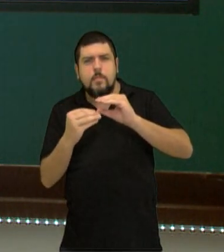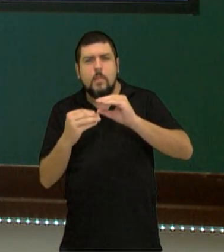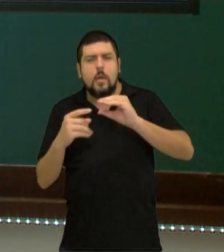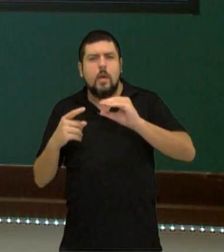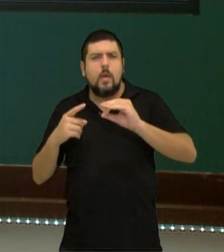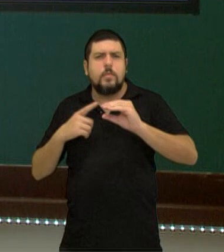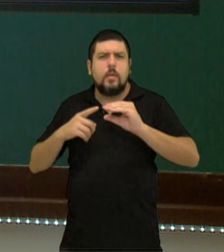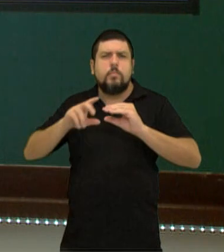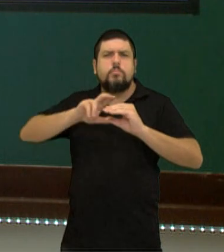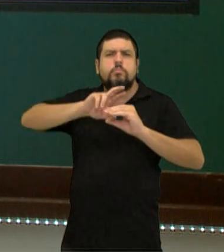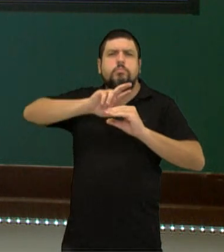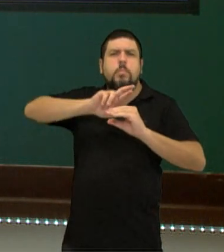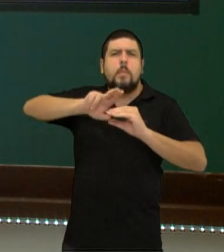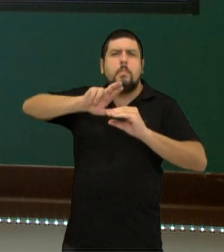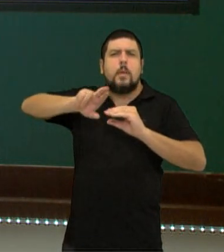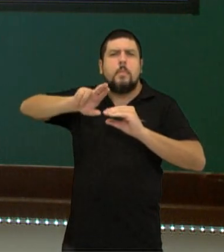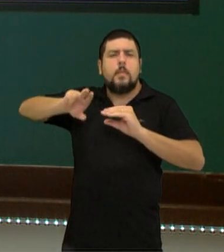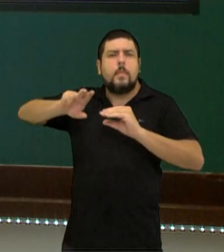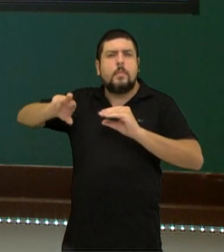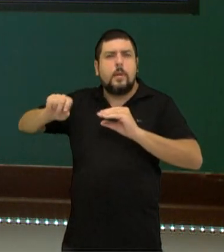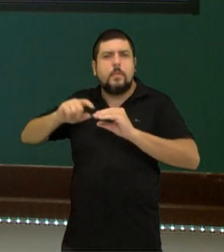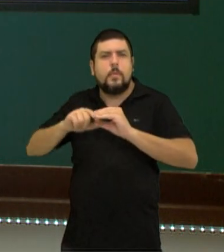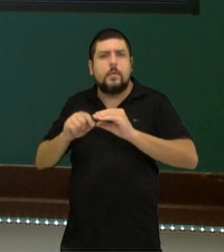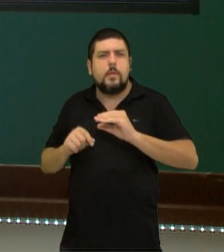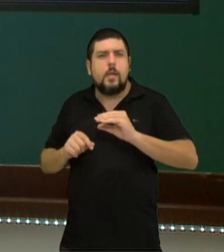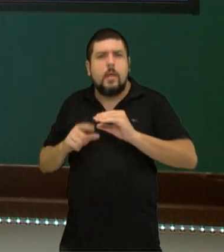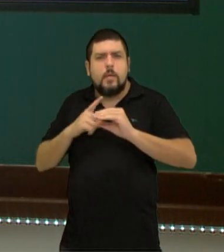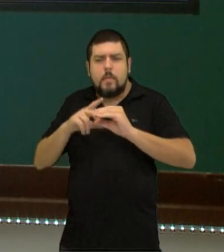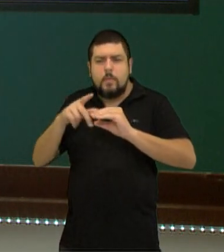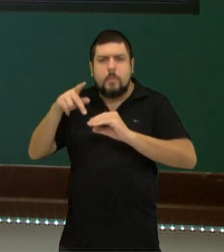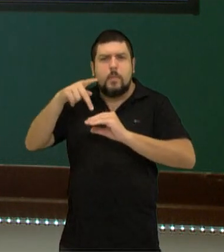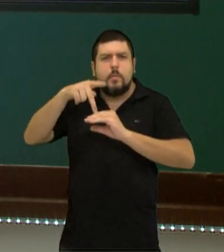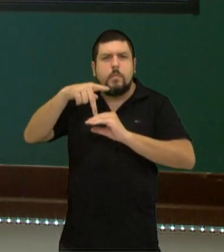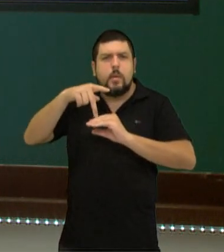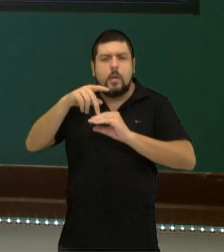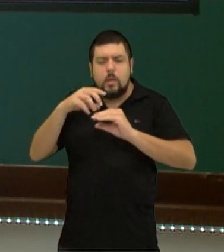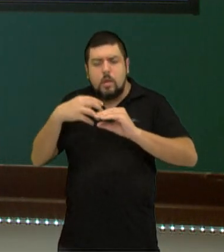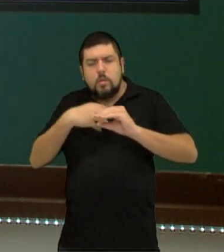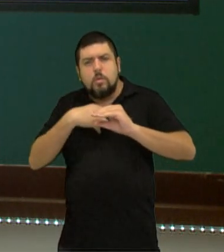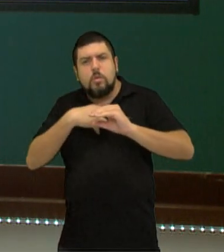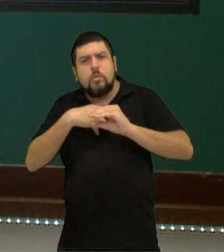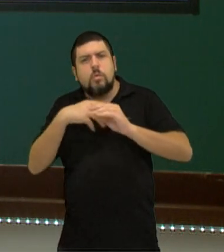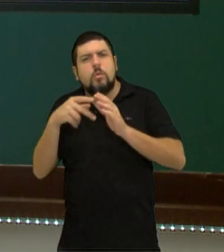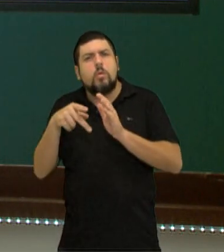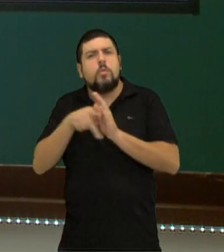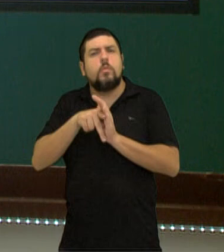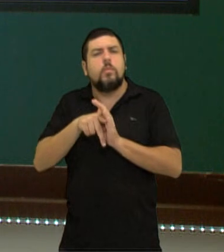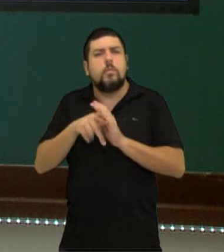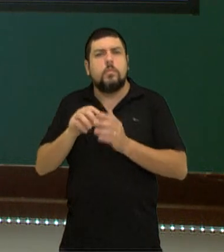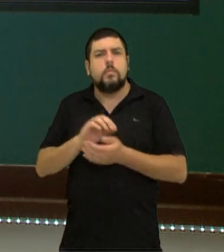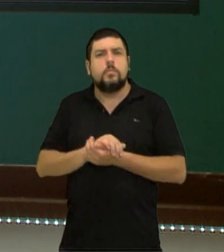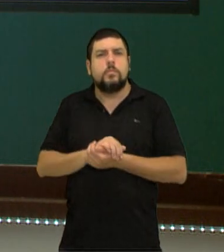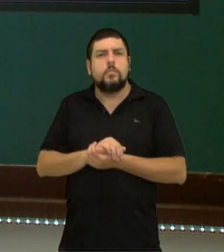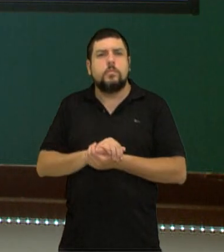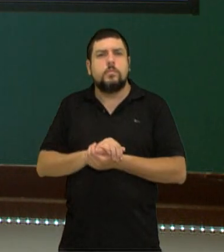quartzo, feldspato e mica, cada um com a sua coloração. E nós percebemos,